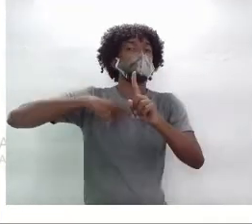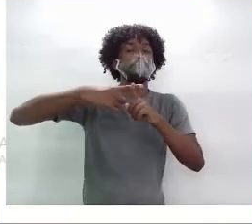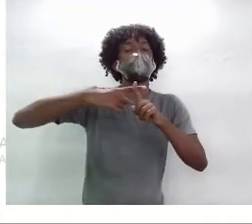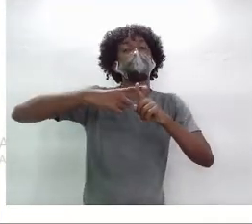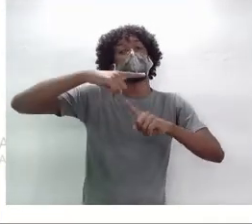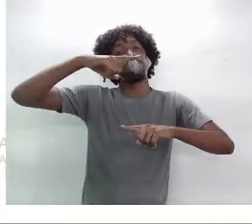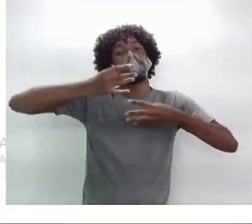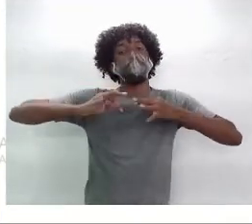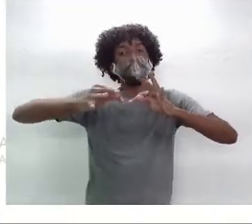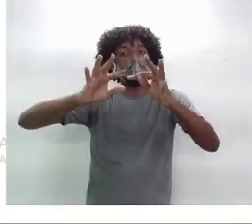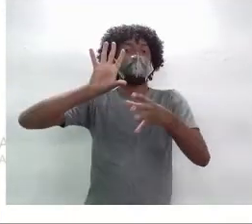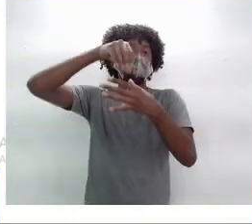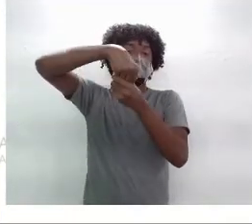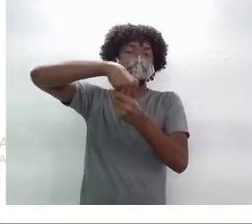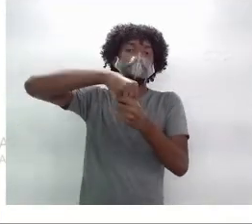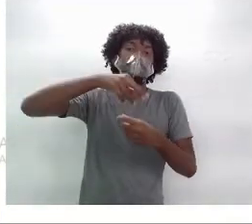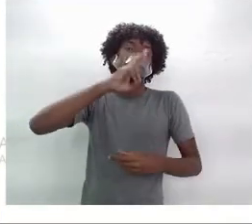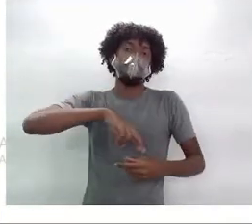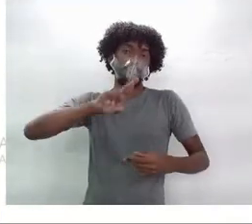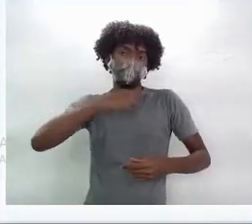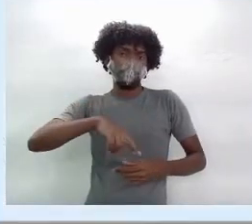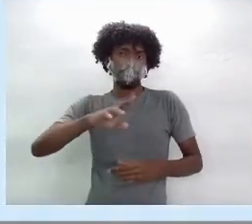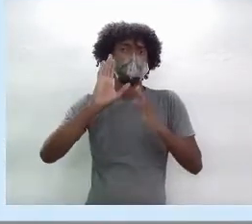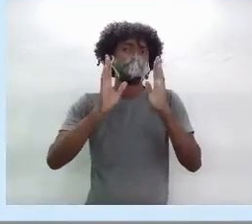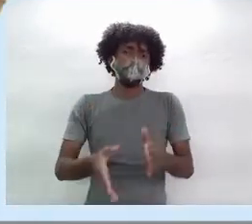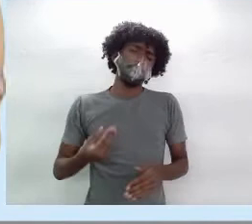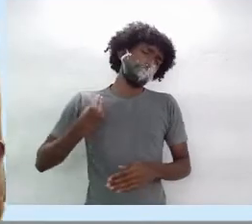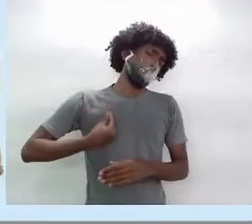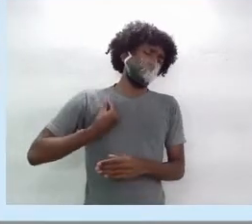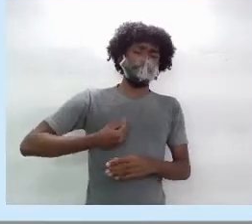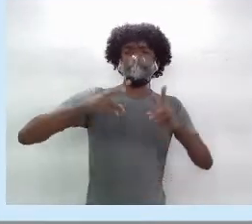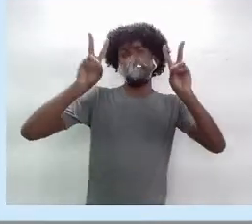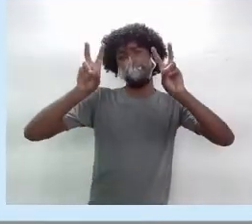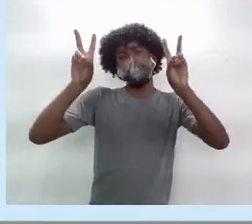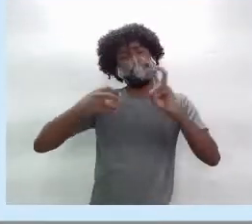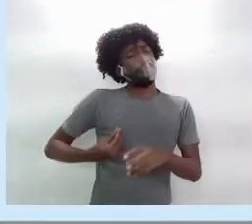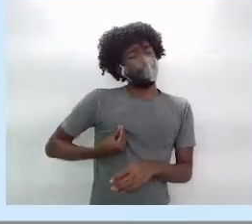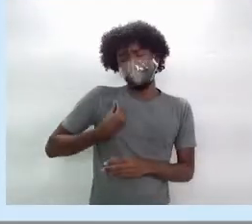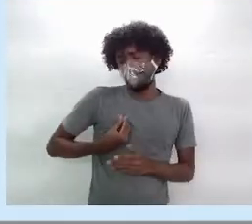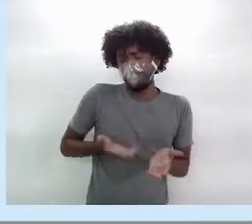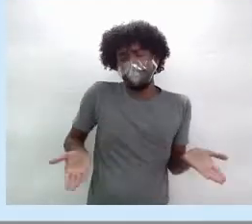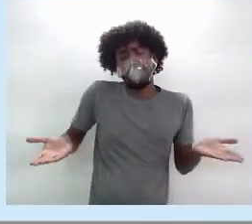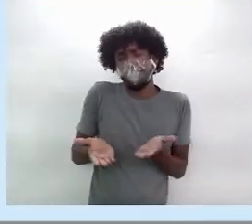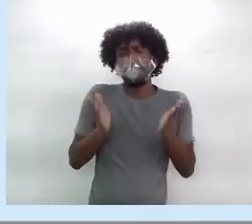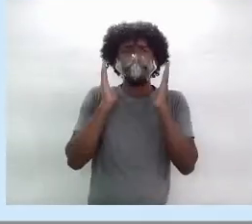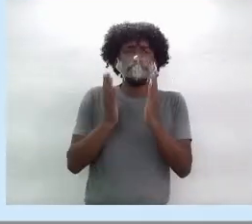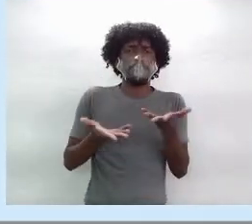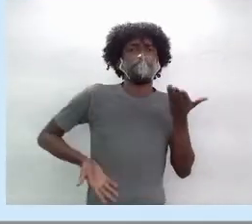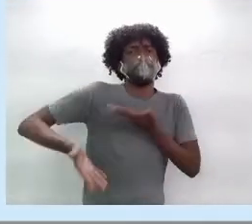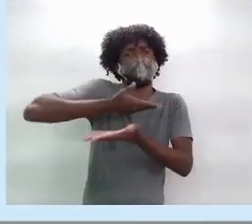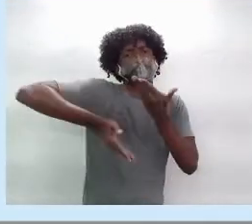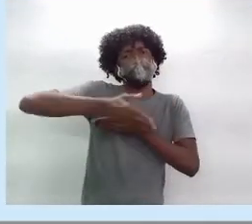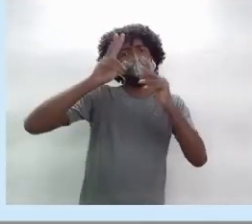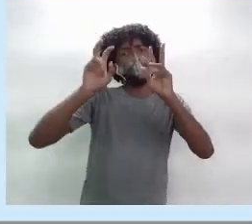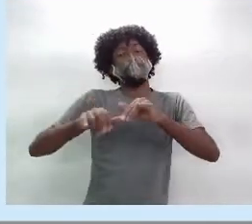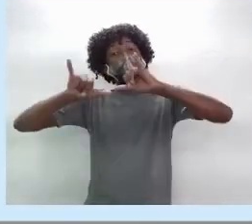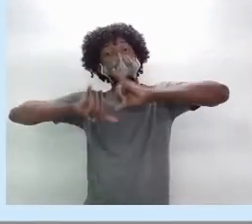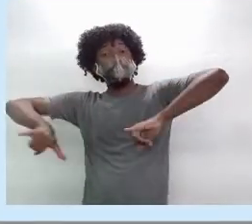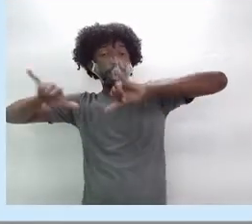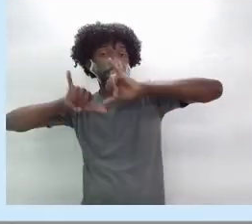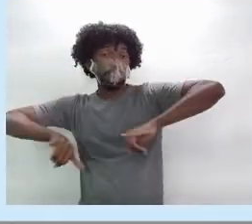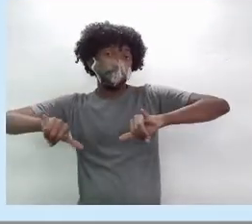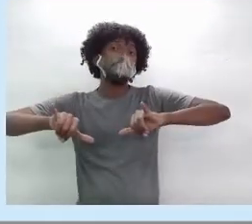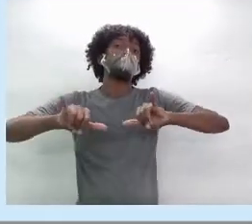diferentes religiões. Então, foi um tema bem atual que mostrava justamente essa relação entre mídia,